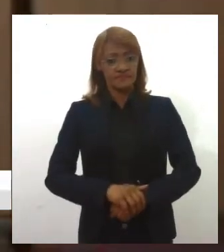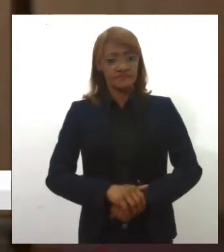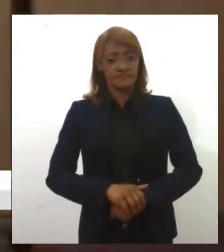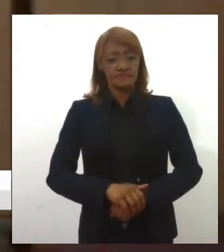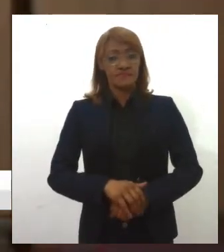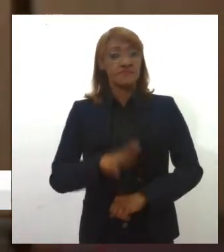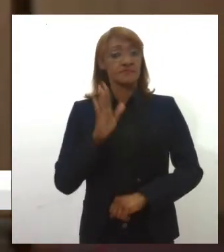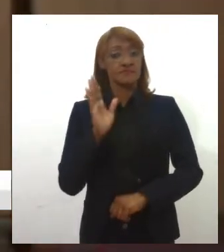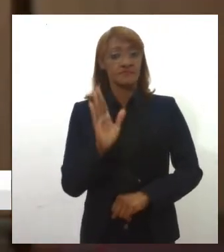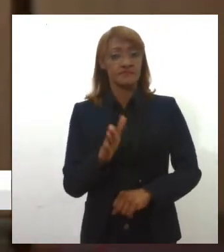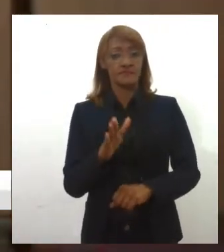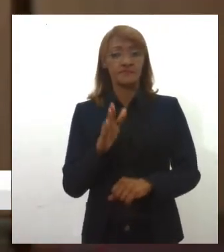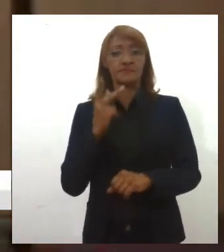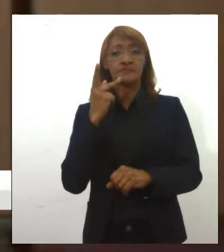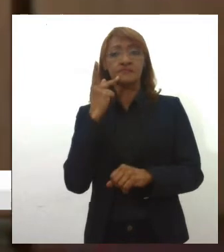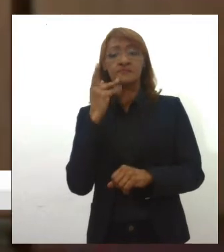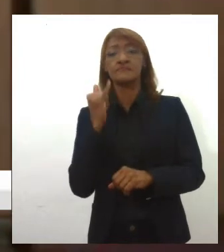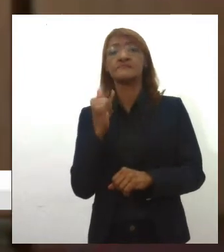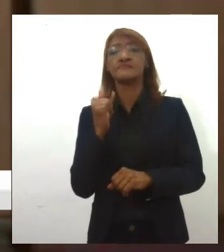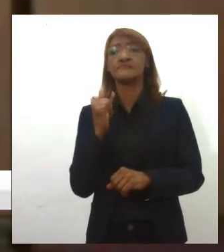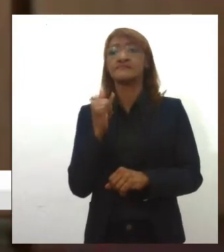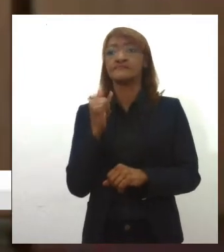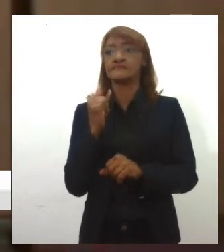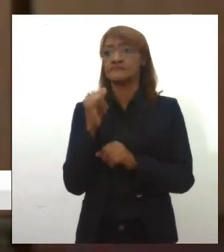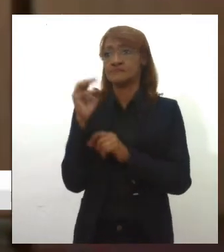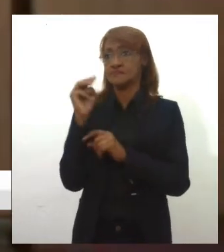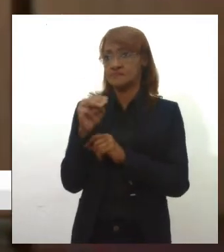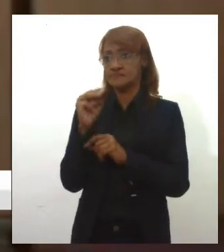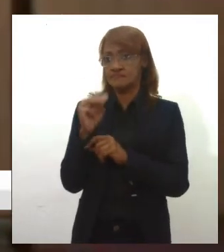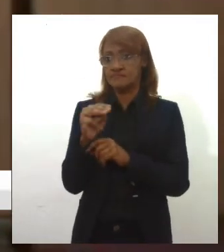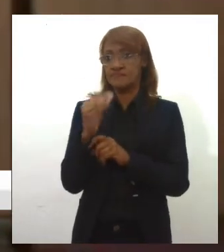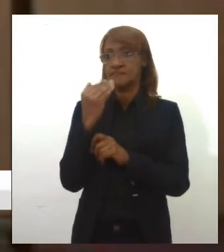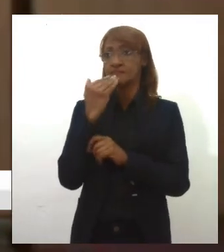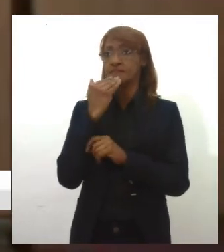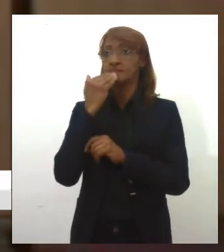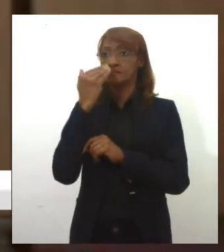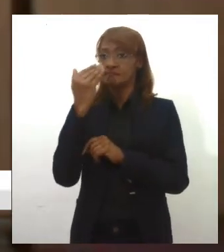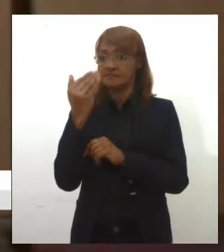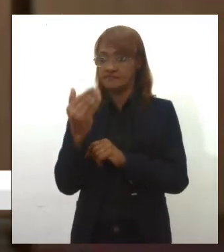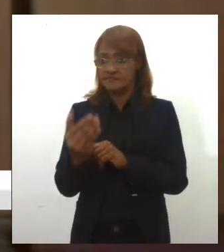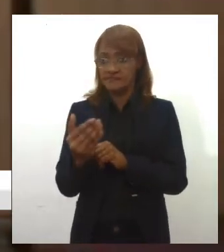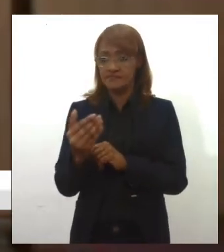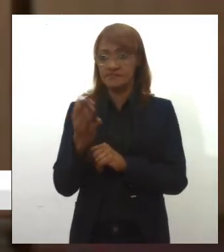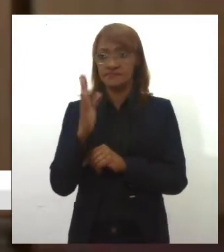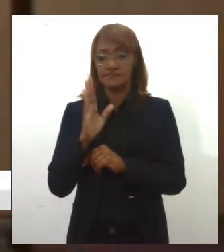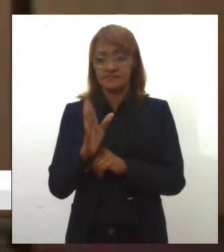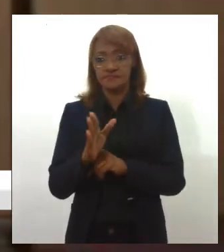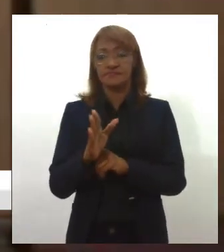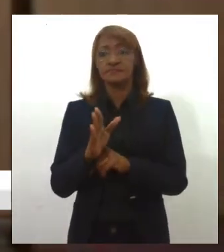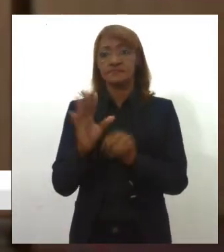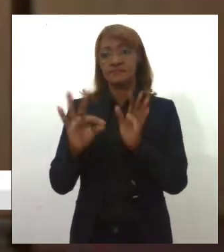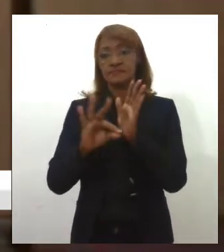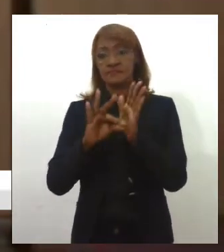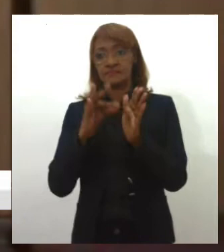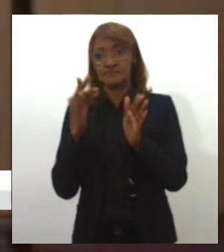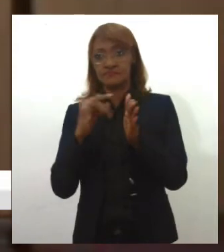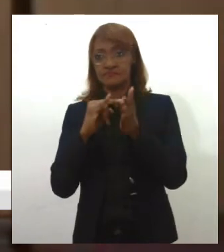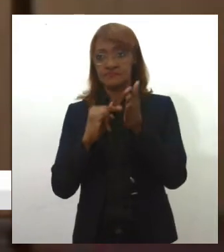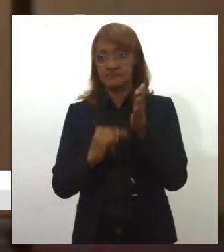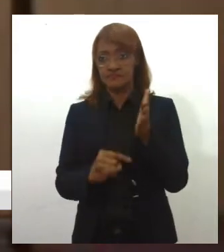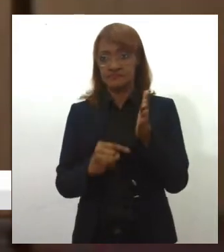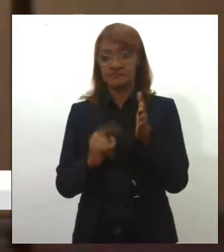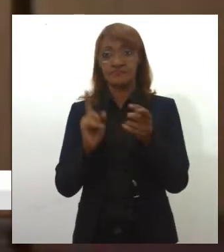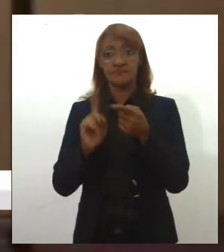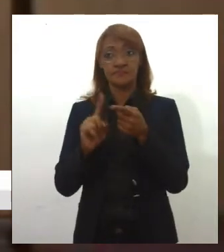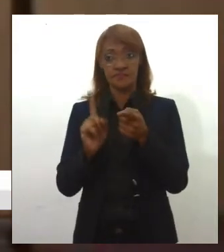precisam solicitar uma autorização para desenvolver essa prática em casa, inclusive entregar